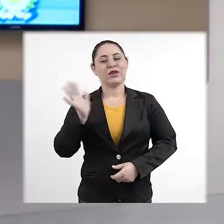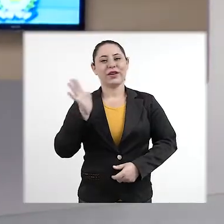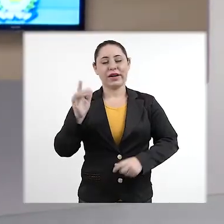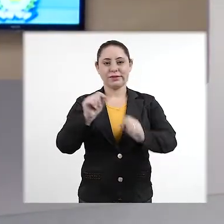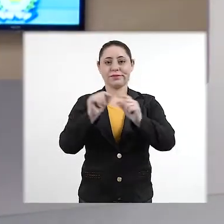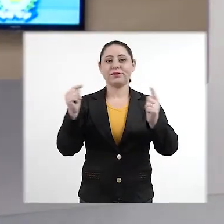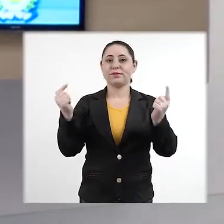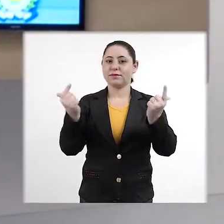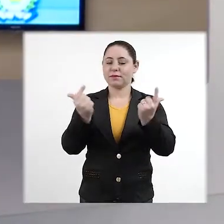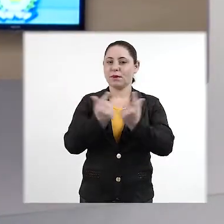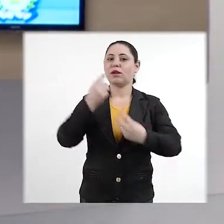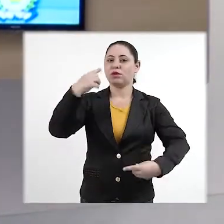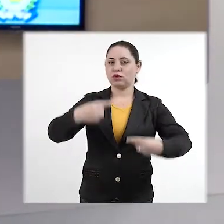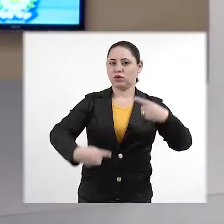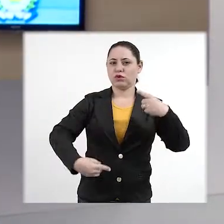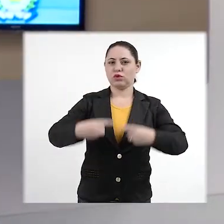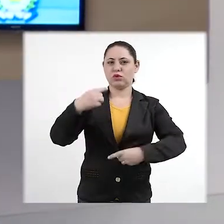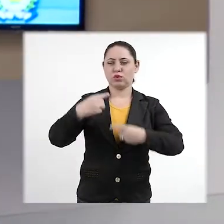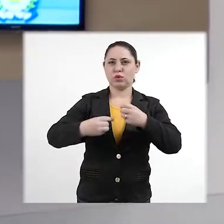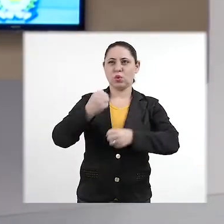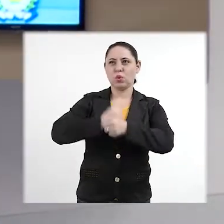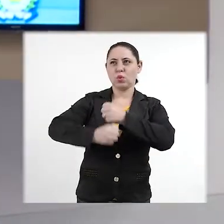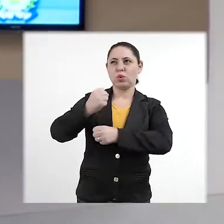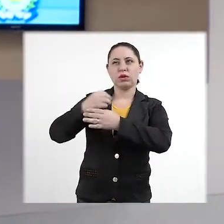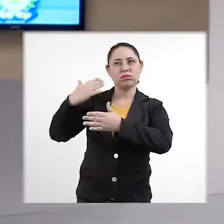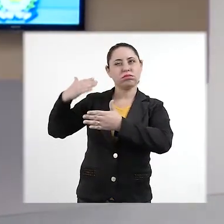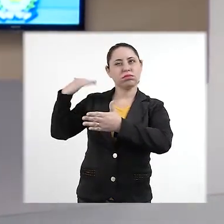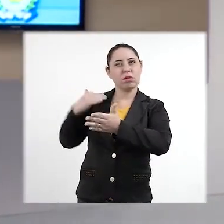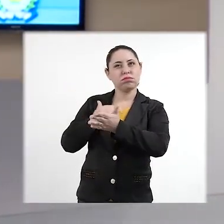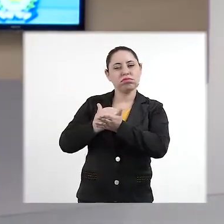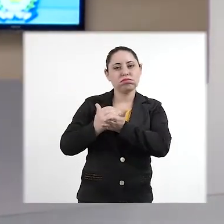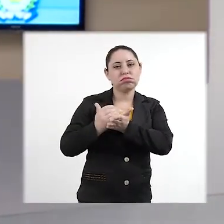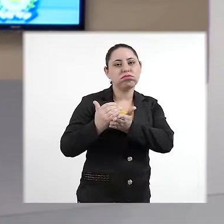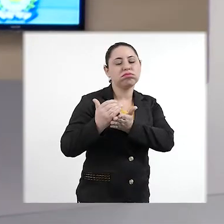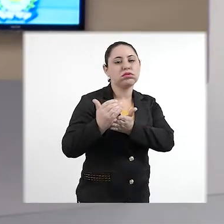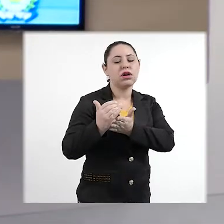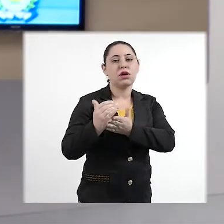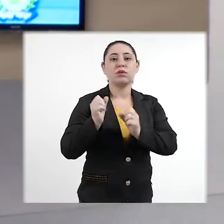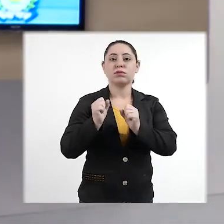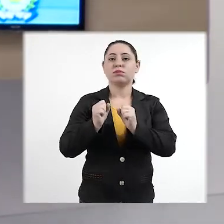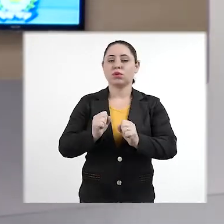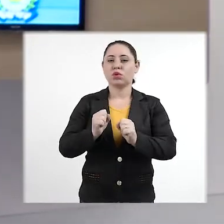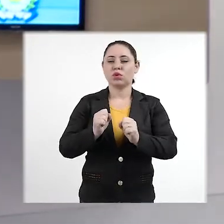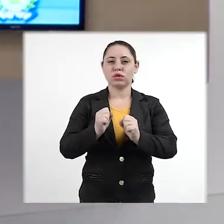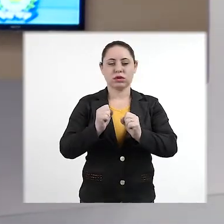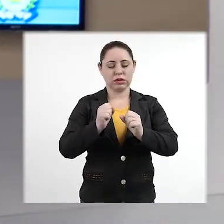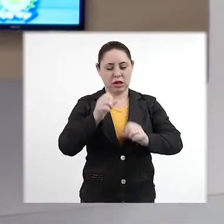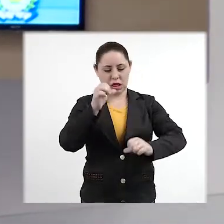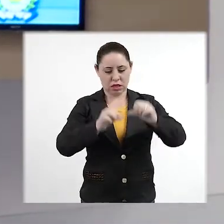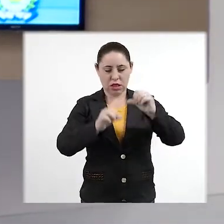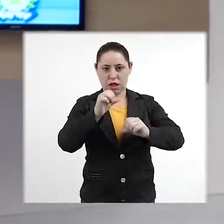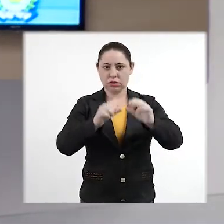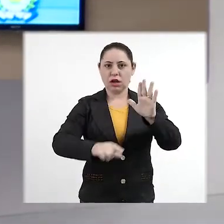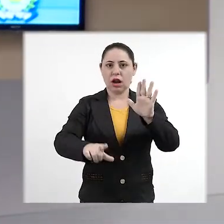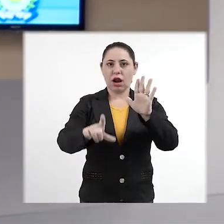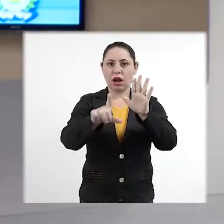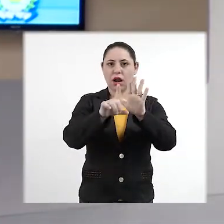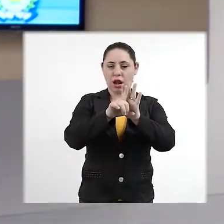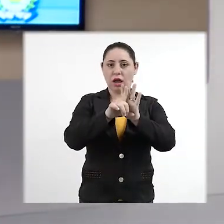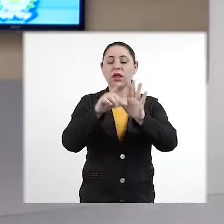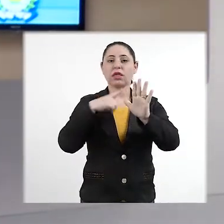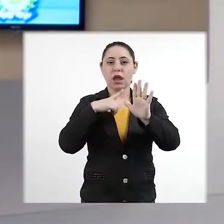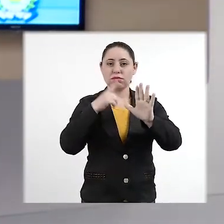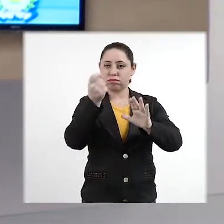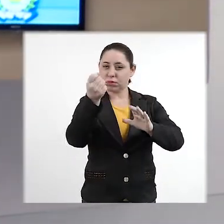Olá! A Assembleia debate desde o ano passado a possibilidade de revisão das leis que